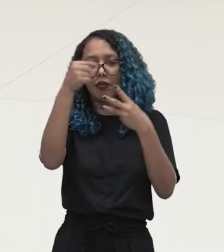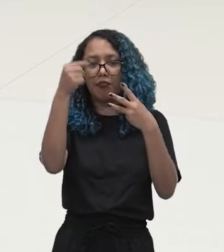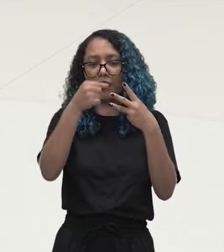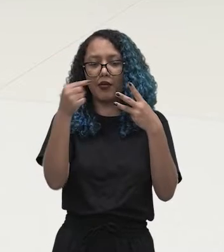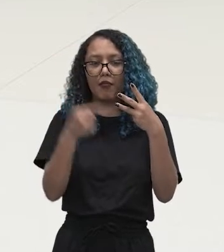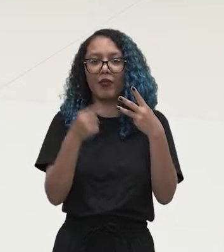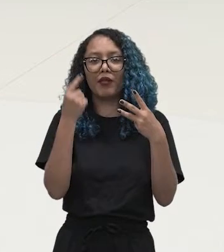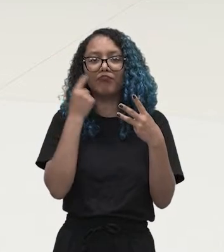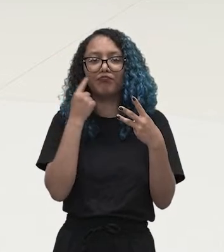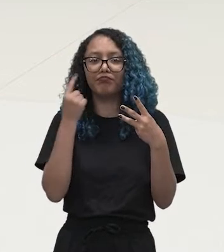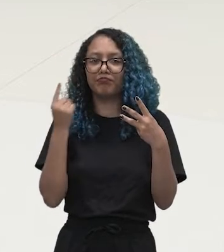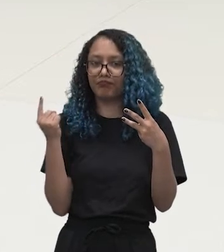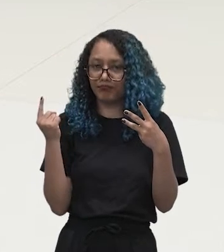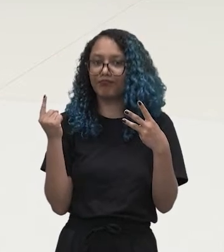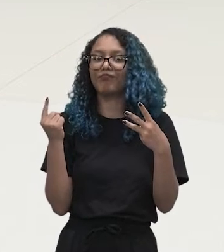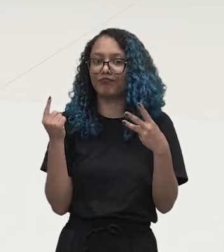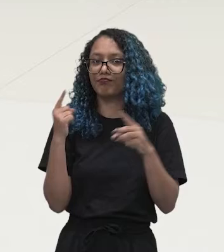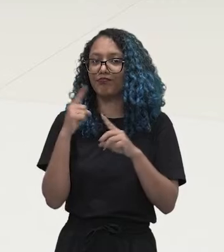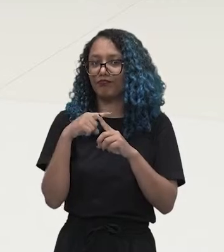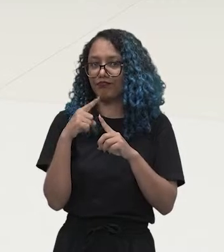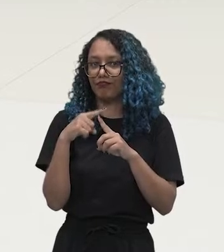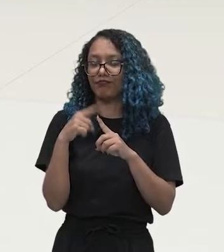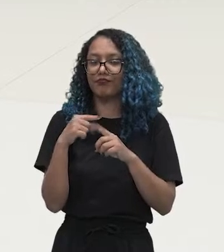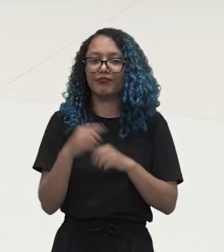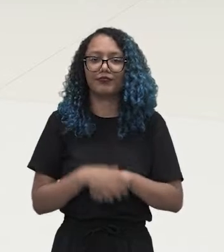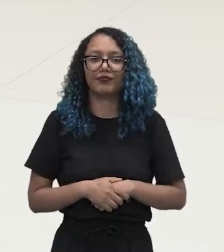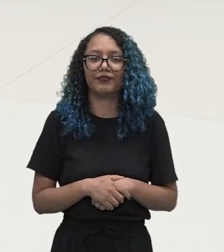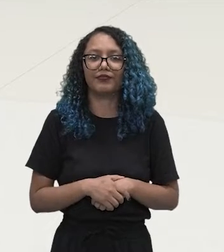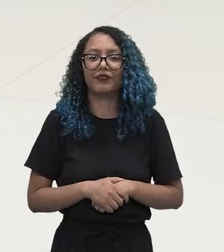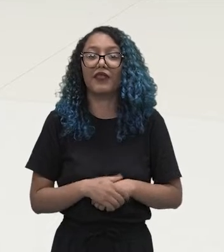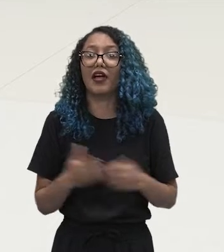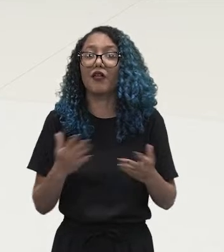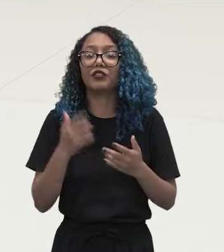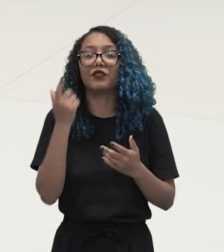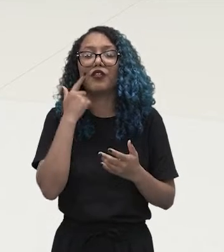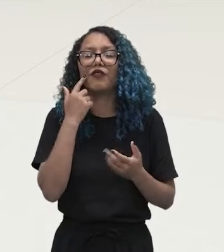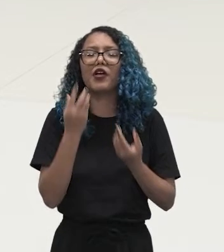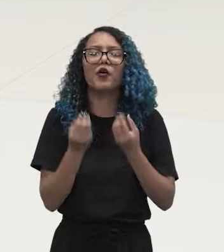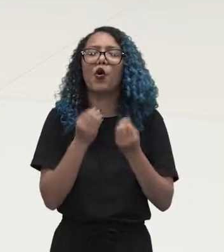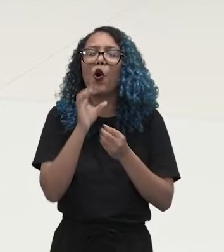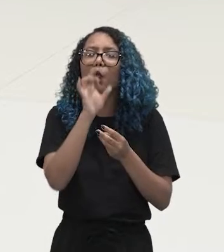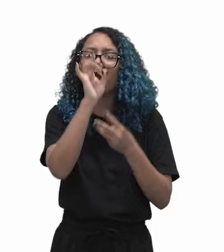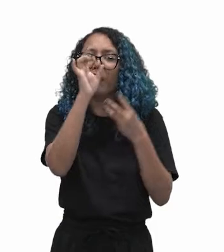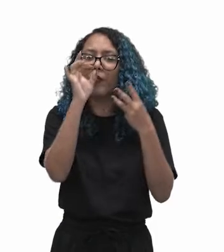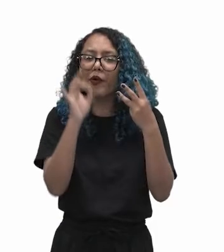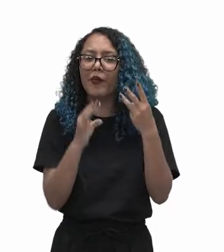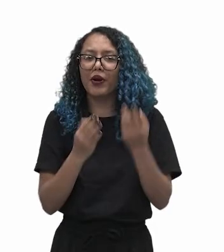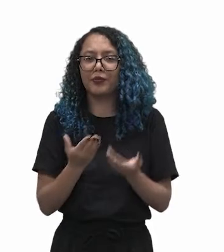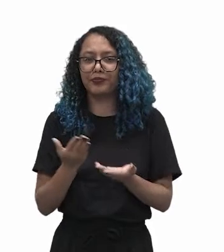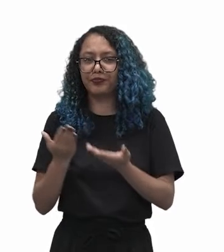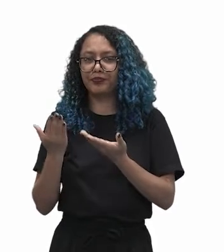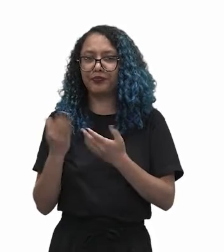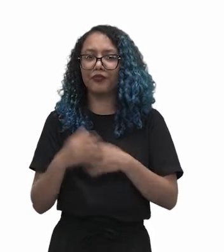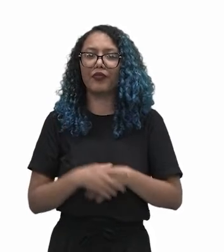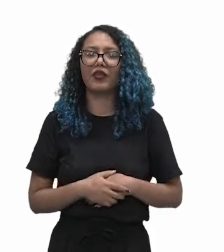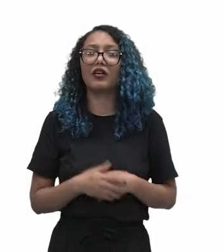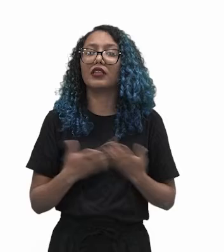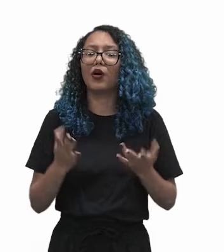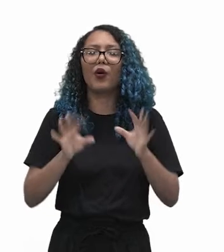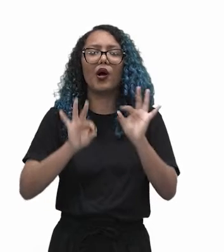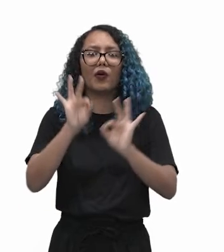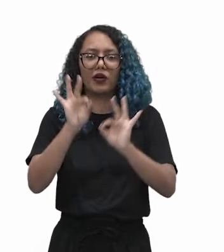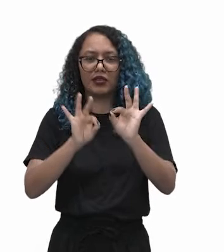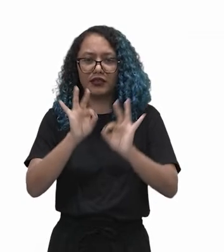à natureza dos átomos. Vamos conhecer cada uma com exemplos. Observem aqui. Quanto à disposição dos átomos,